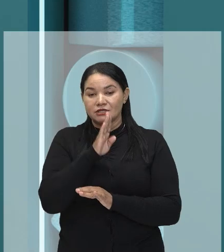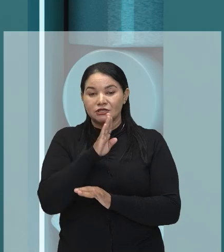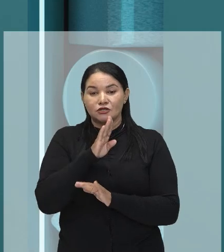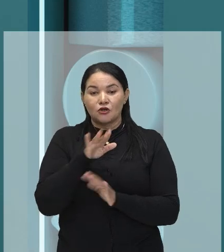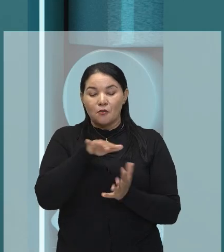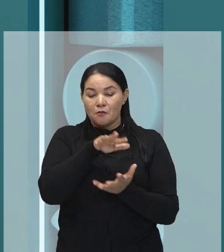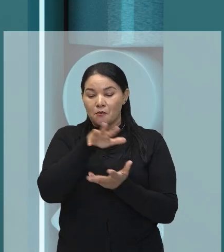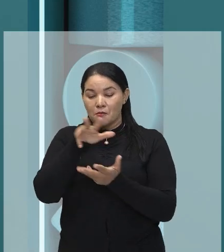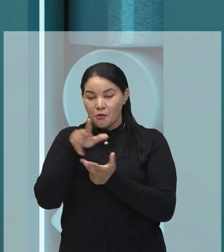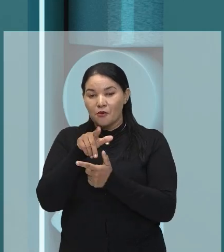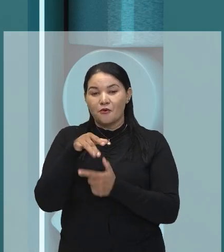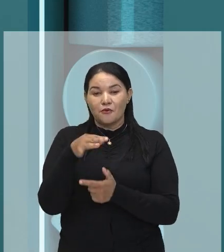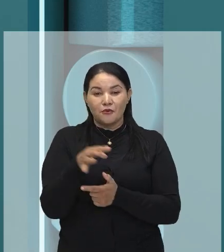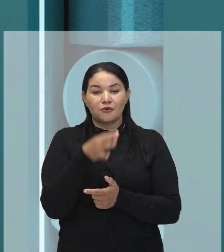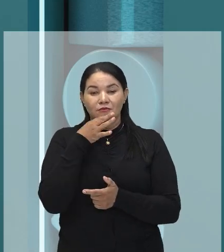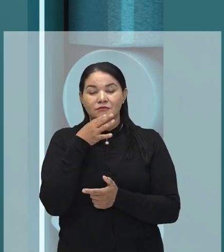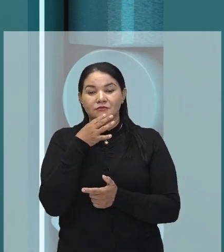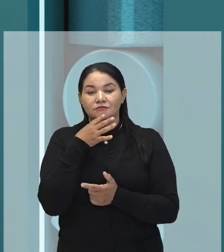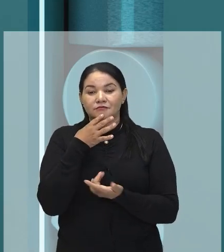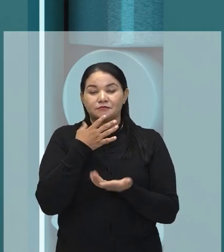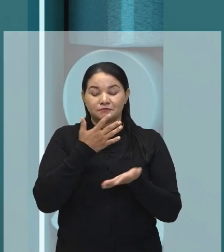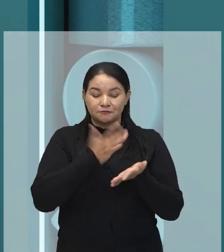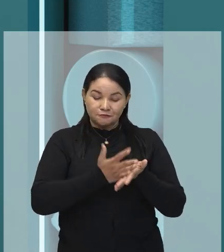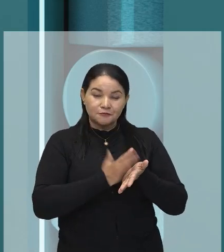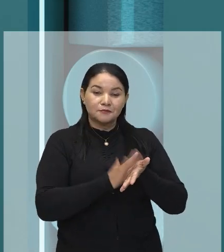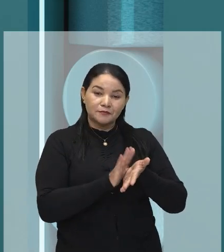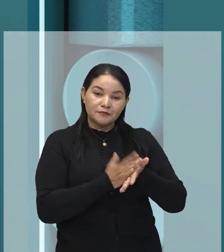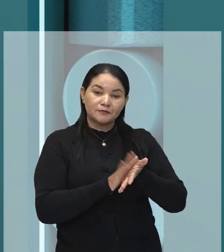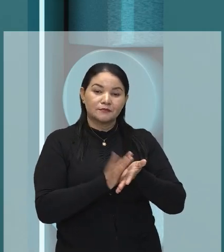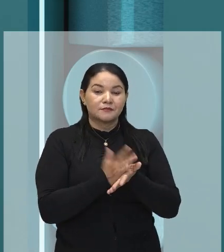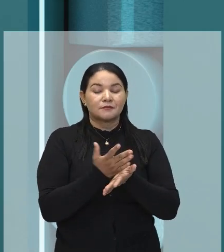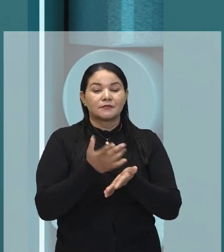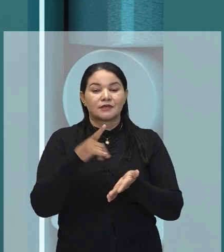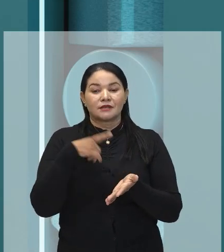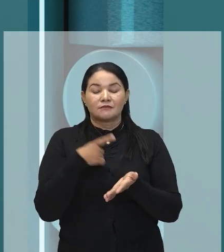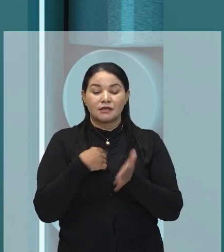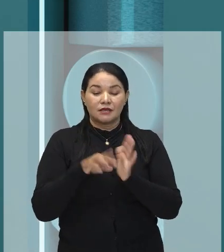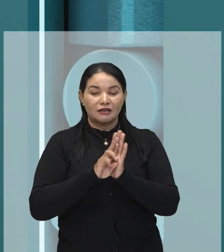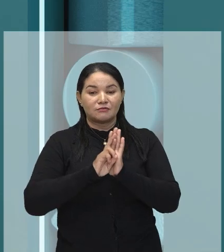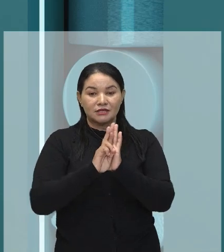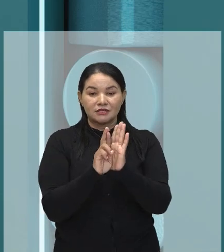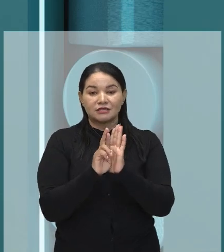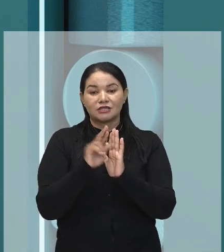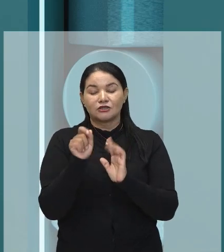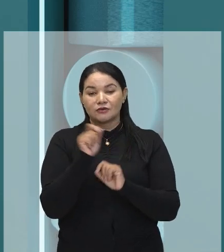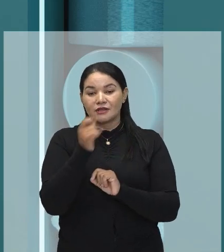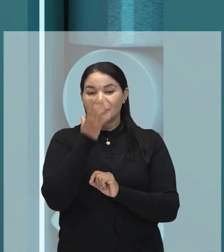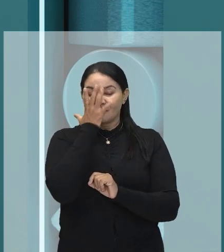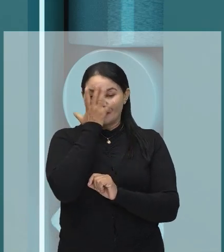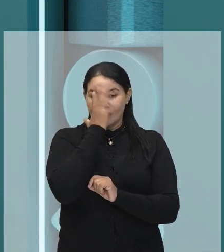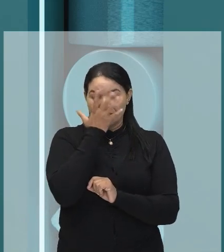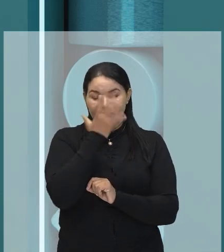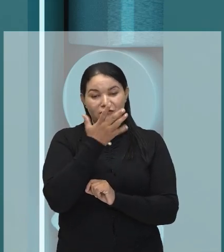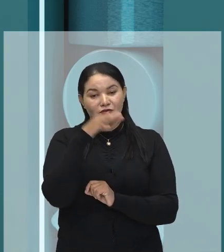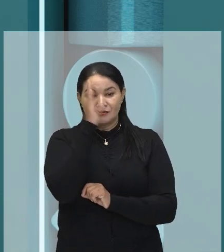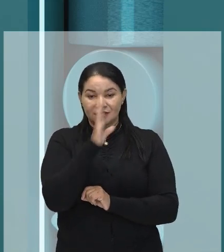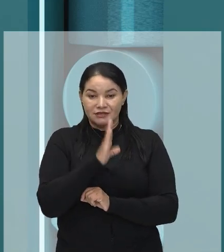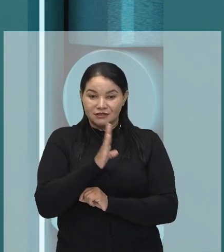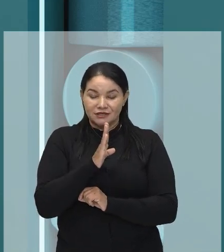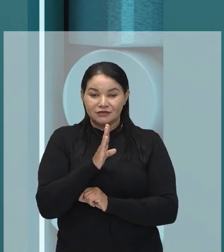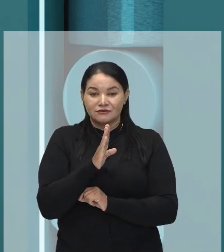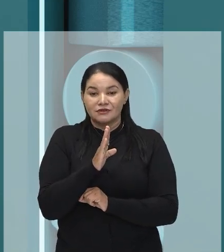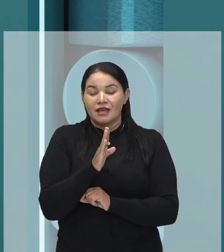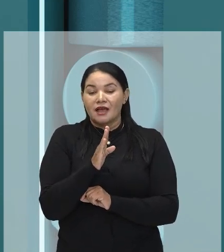conhece o nosso ritmo brasileiro, que é o samba, que representa também o carnaval brasileiro,